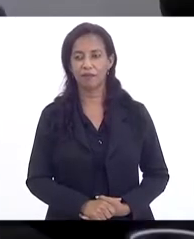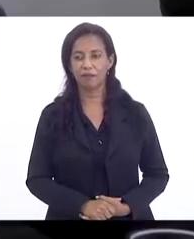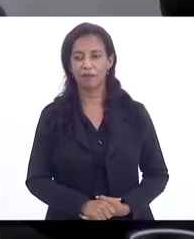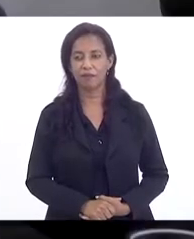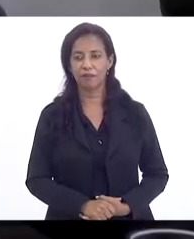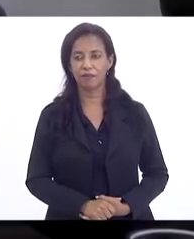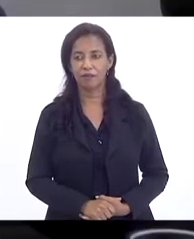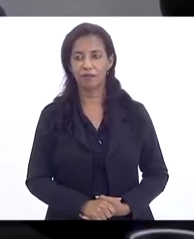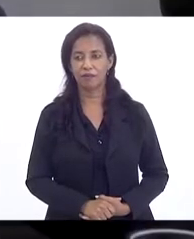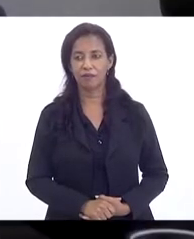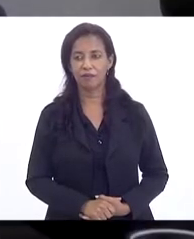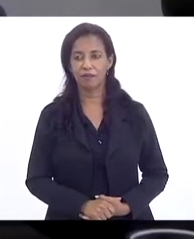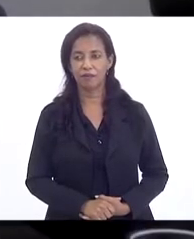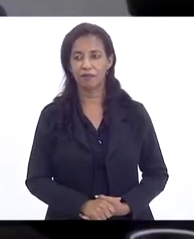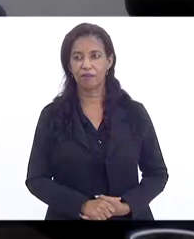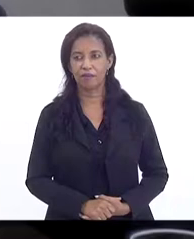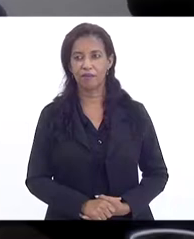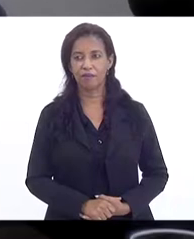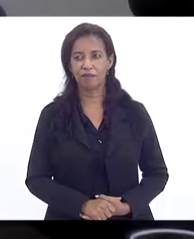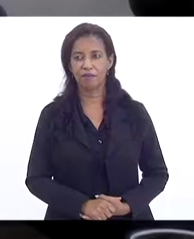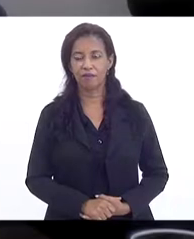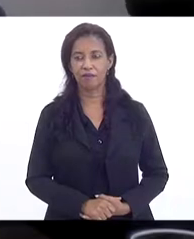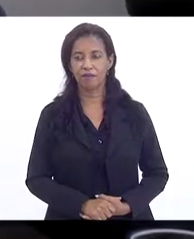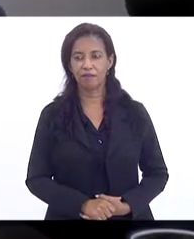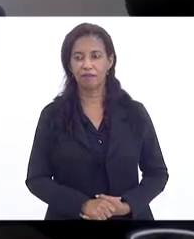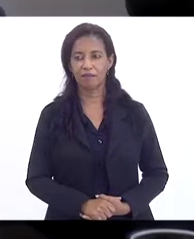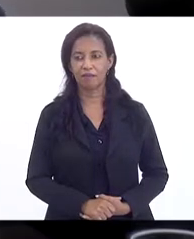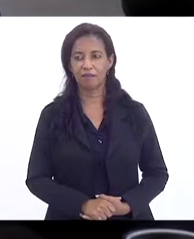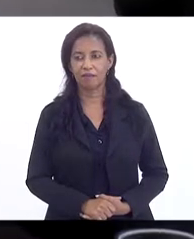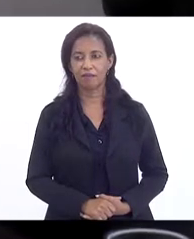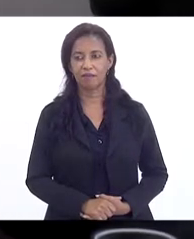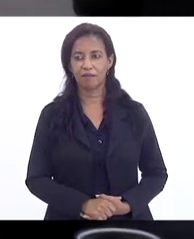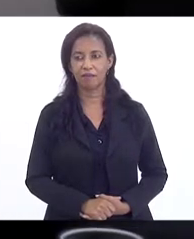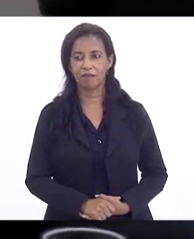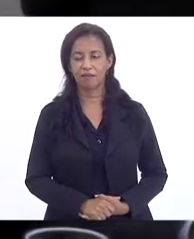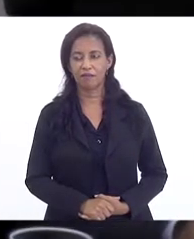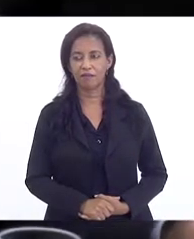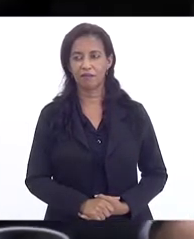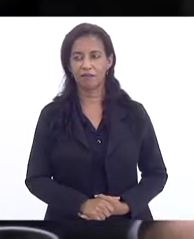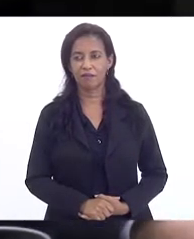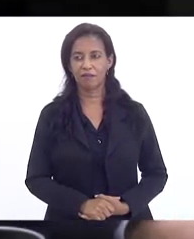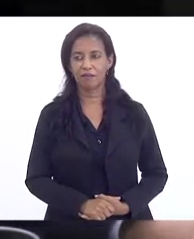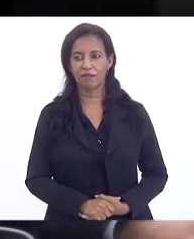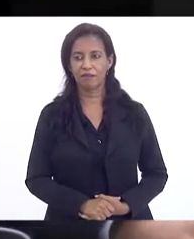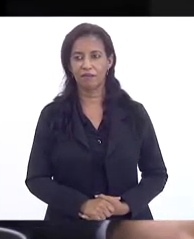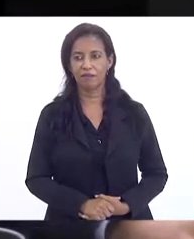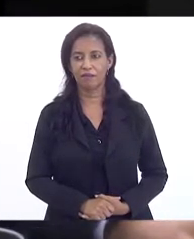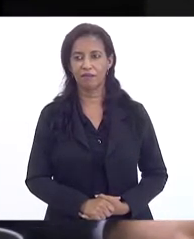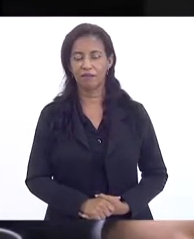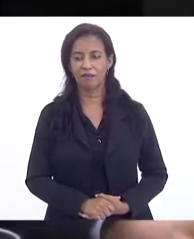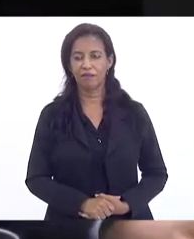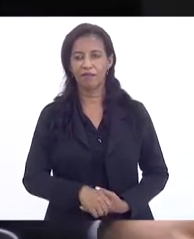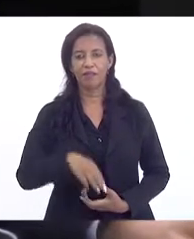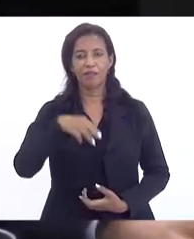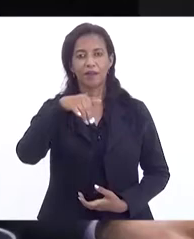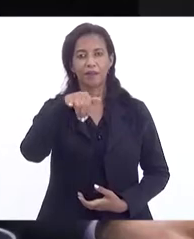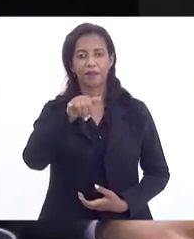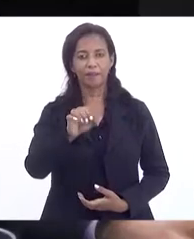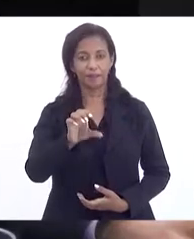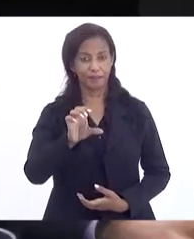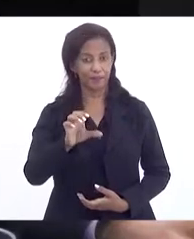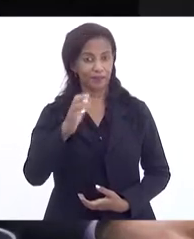nós precisamos de uma avaliação permanente. Menos o Chico Esta Machado. A Assembleia nos deixa loucos. O Mink, aqui eu não